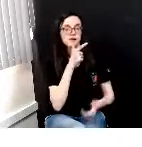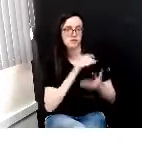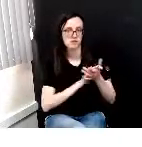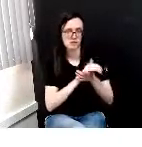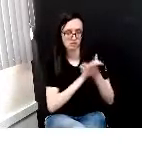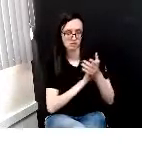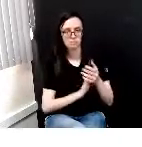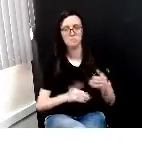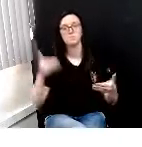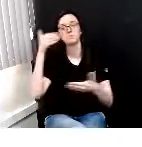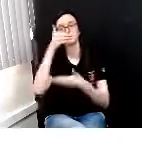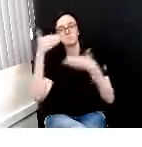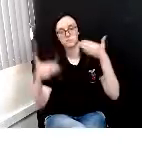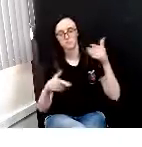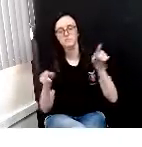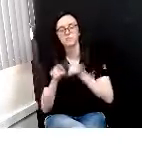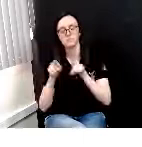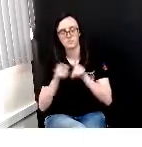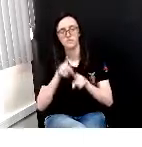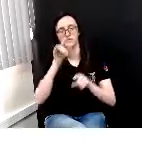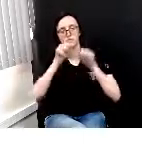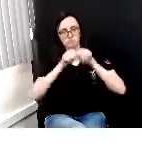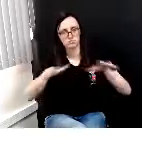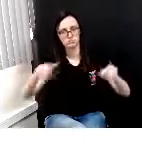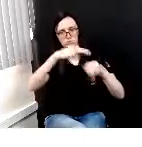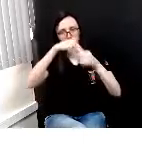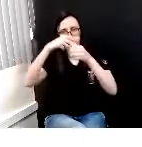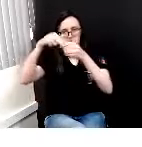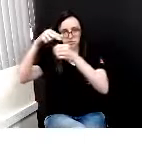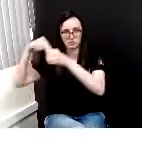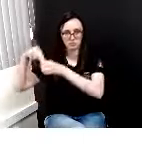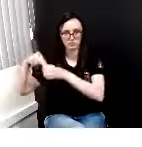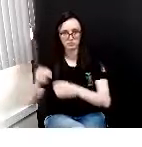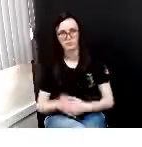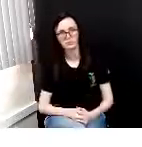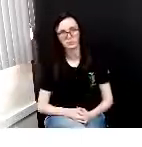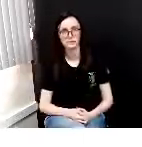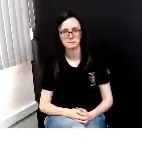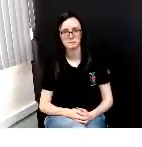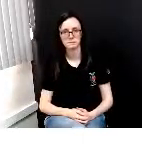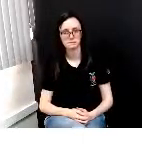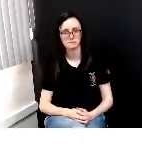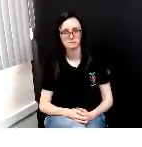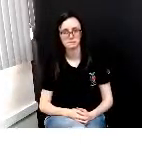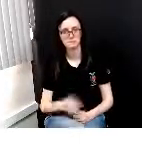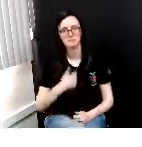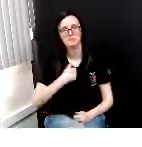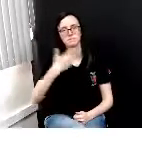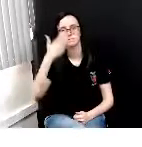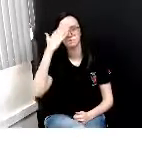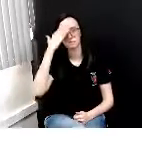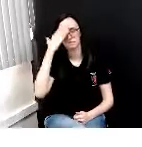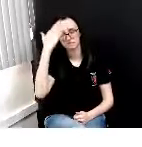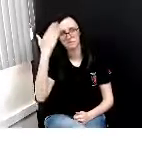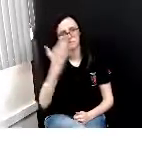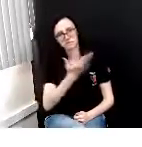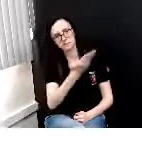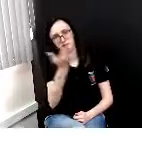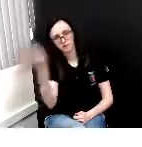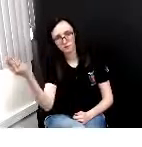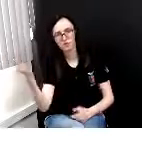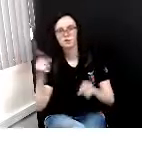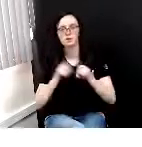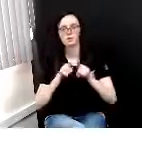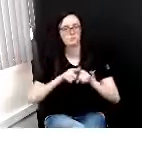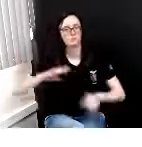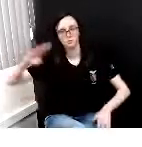também serão disponibilizados para os núcleos. Gostaria de agradecer a todos, então, ao